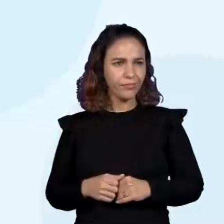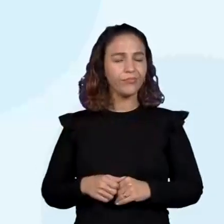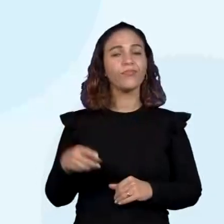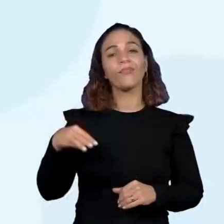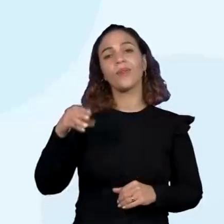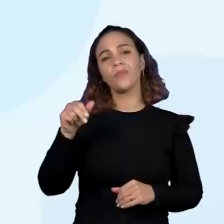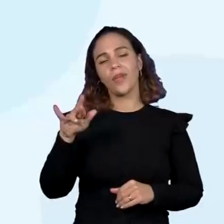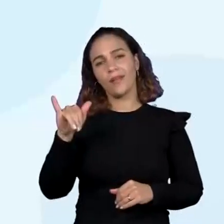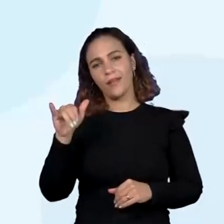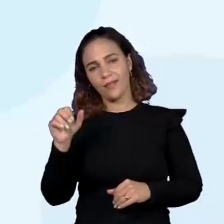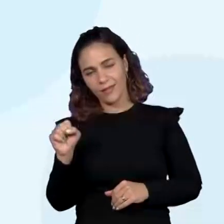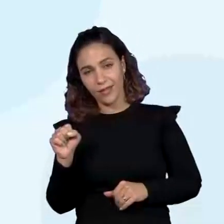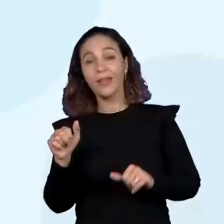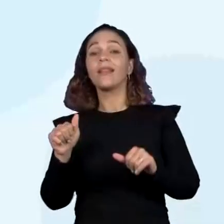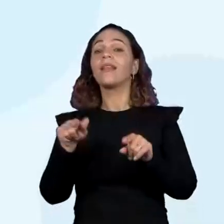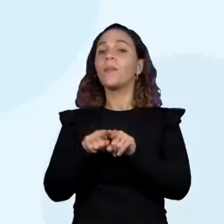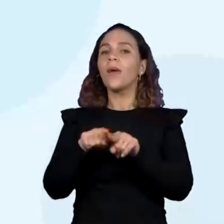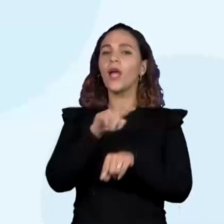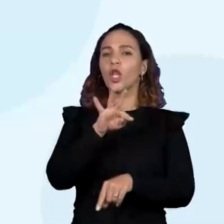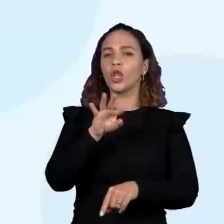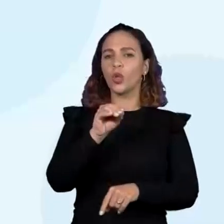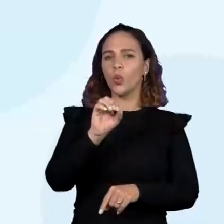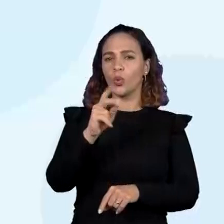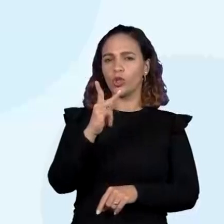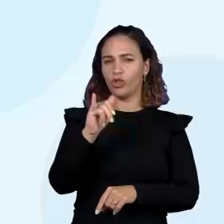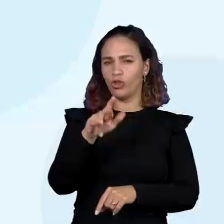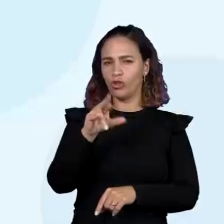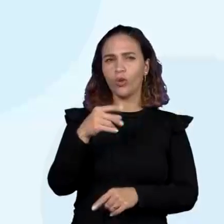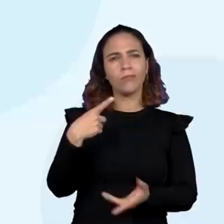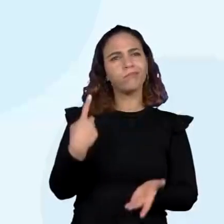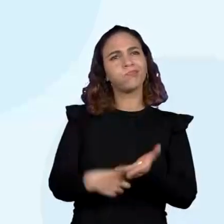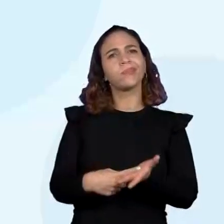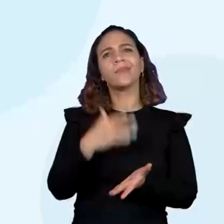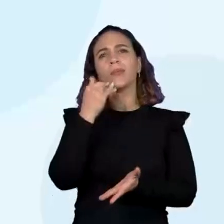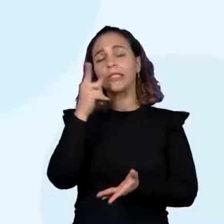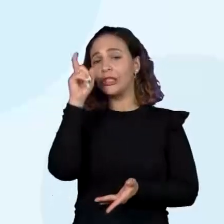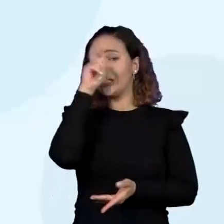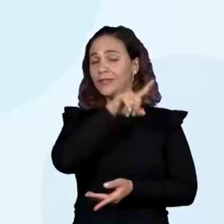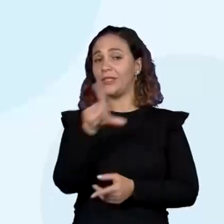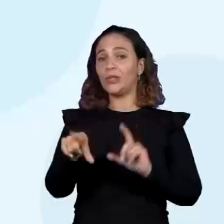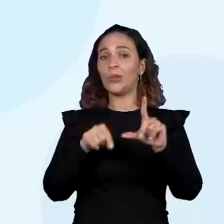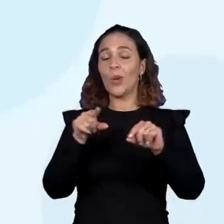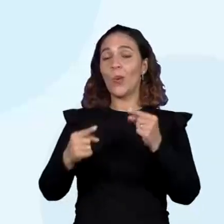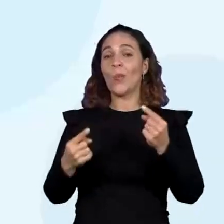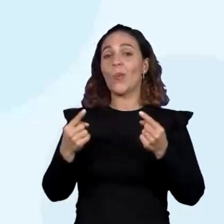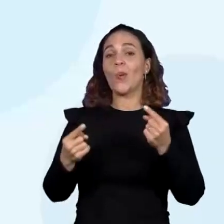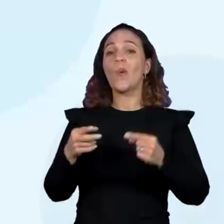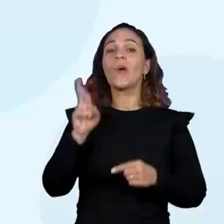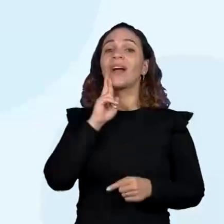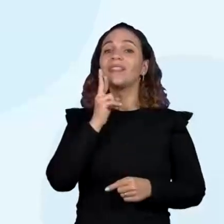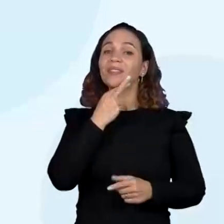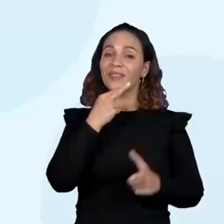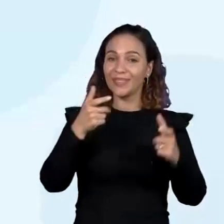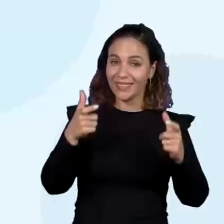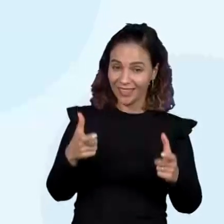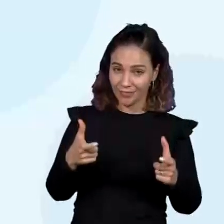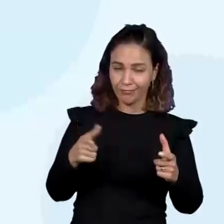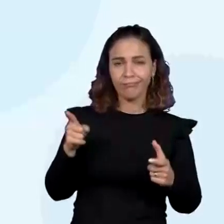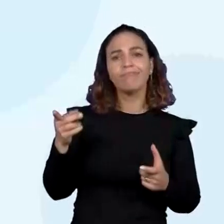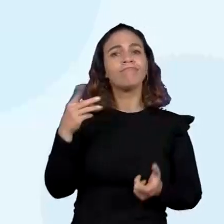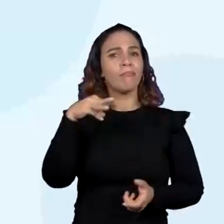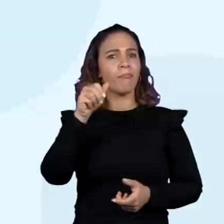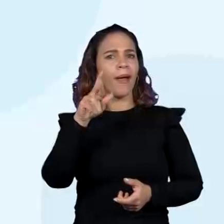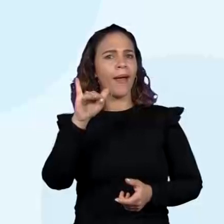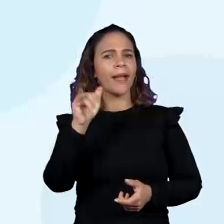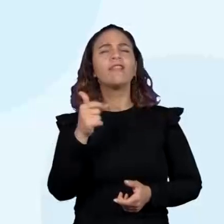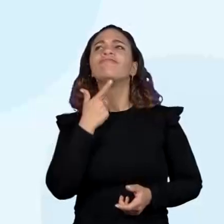Toshiro combinaram um almoço. Foi difícil escolher o restaurante. Maria queria algo